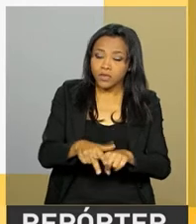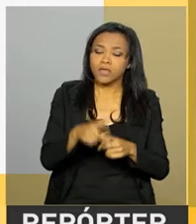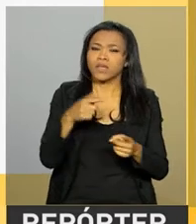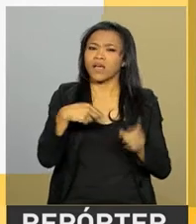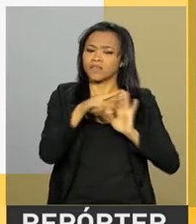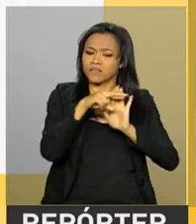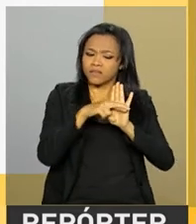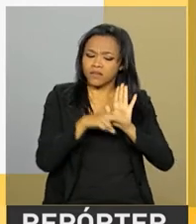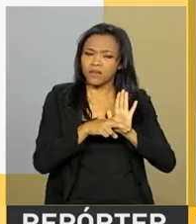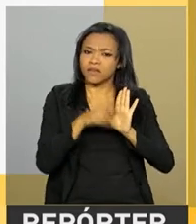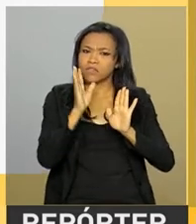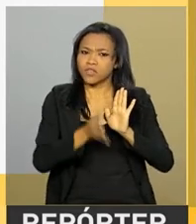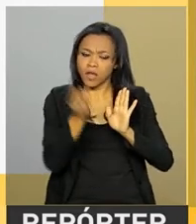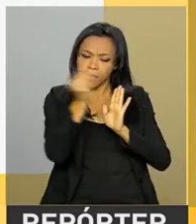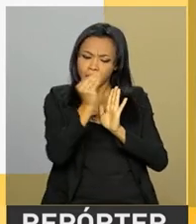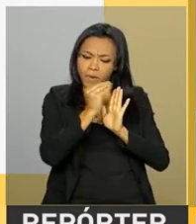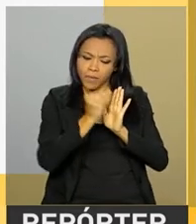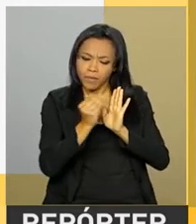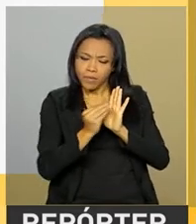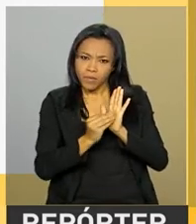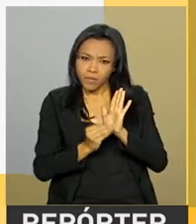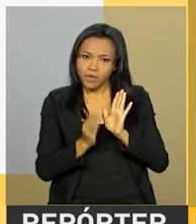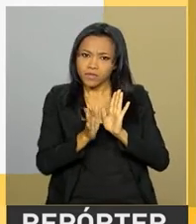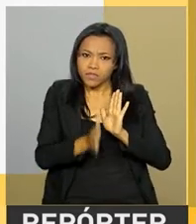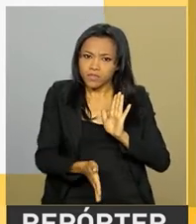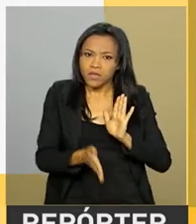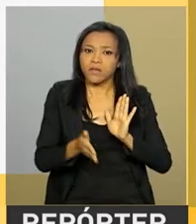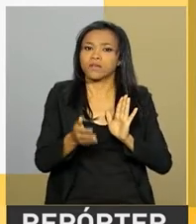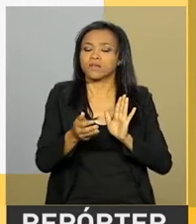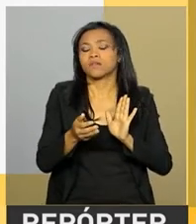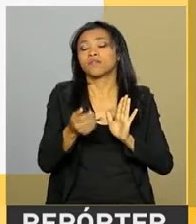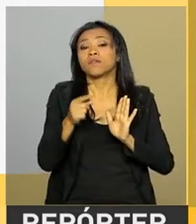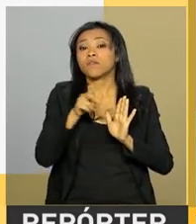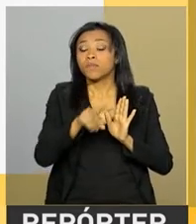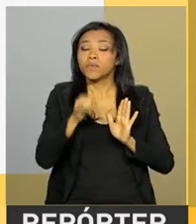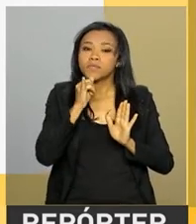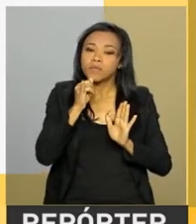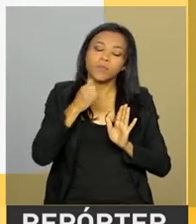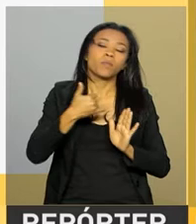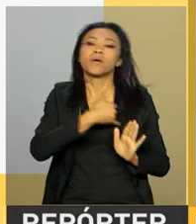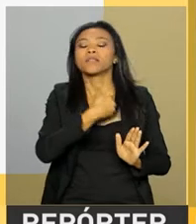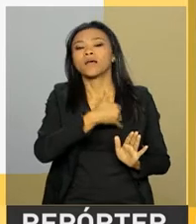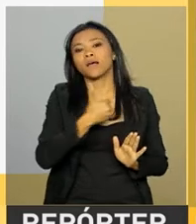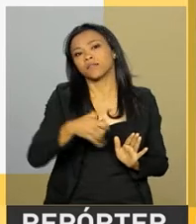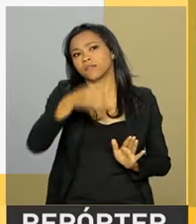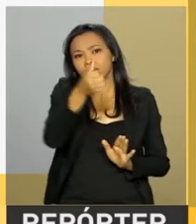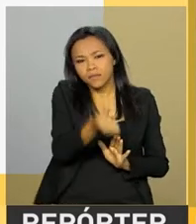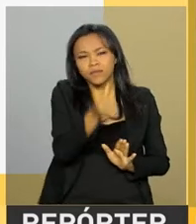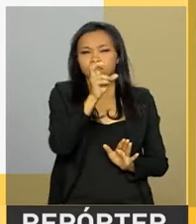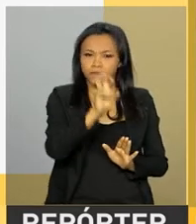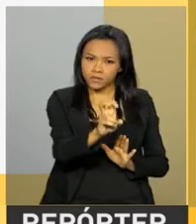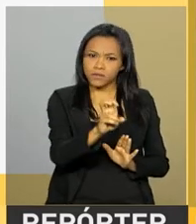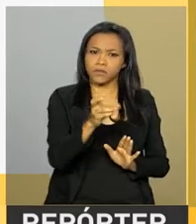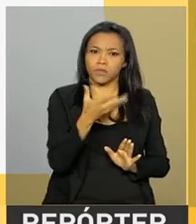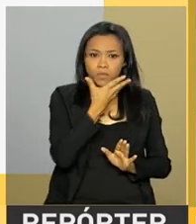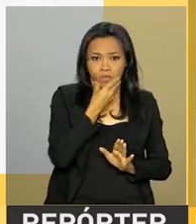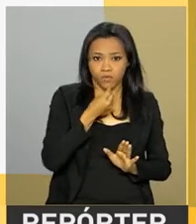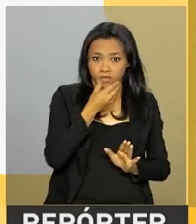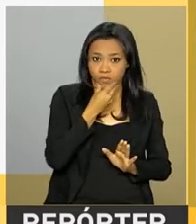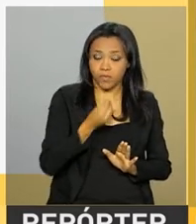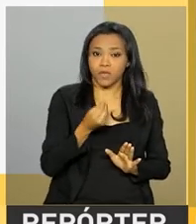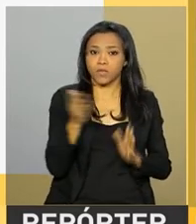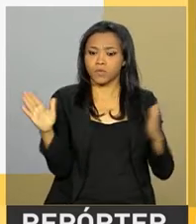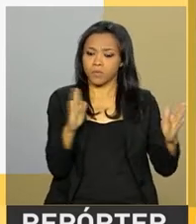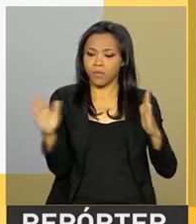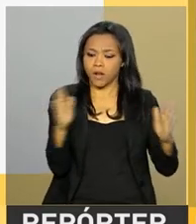estabelecida, como ela foi redigida, você vai atingir uma idade máxima, vamos dizer, 65 anos para o homem, num